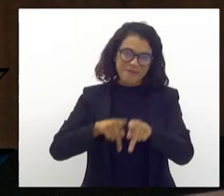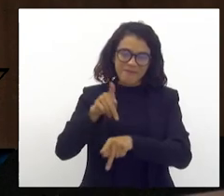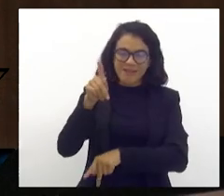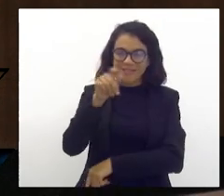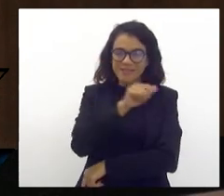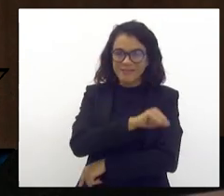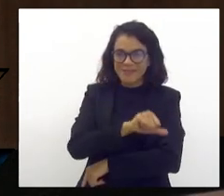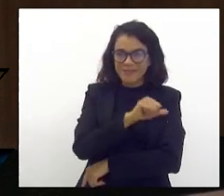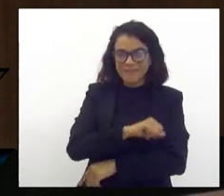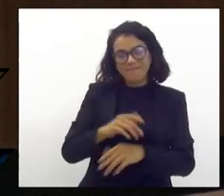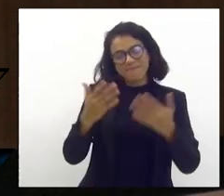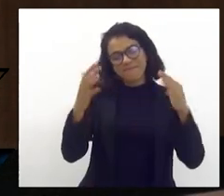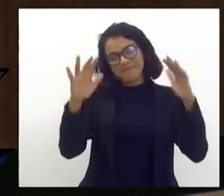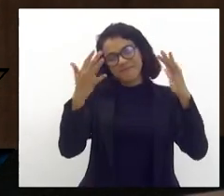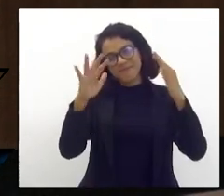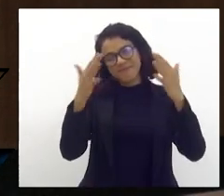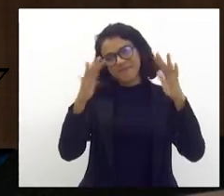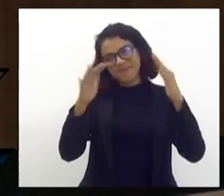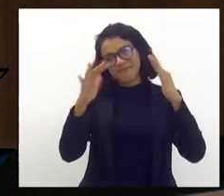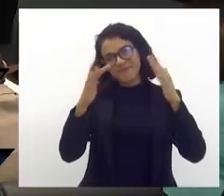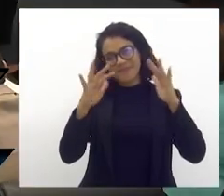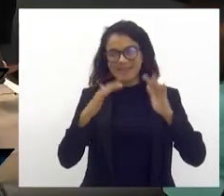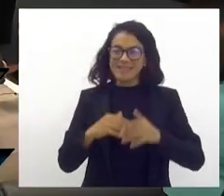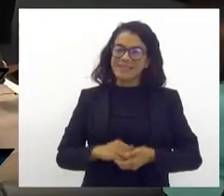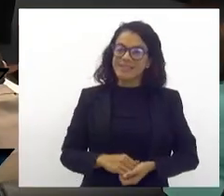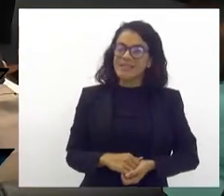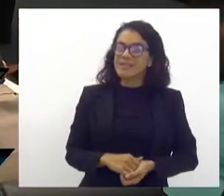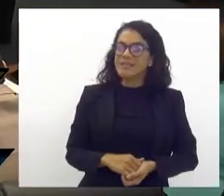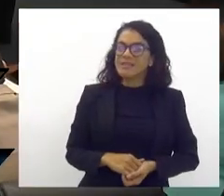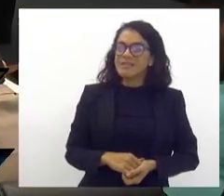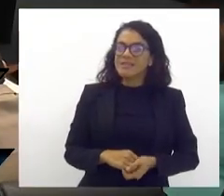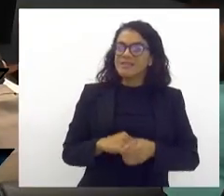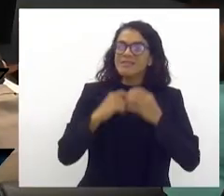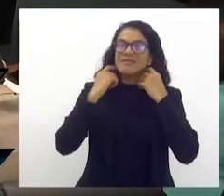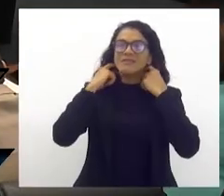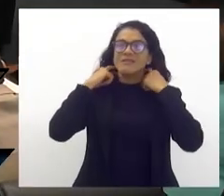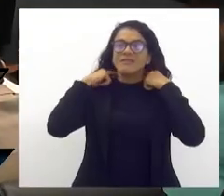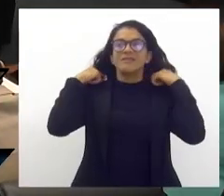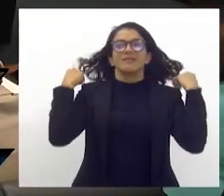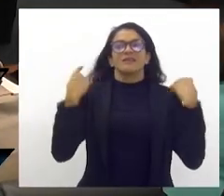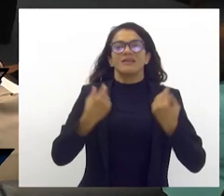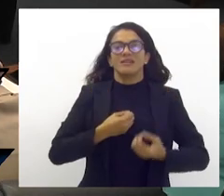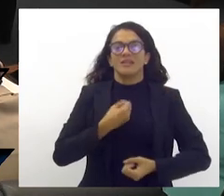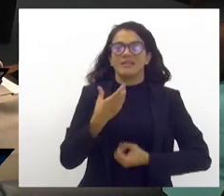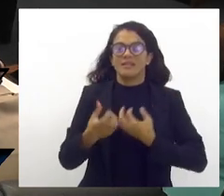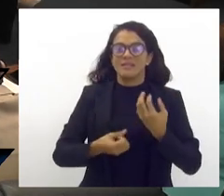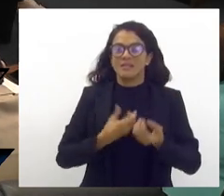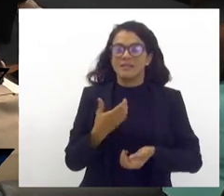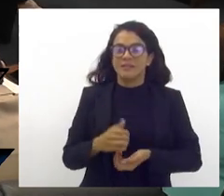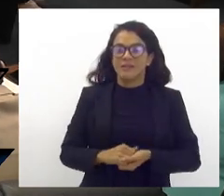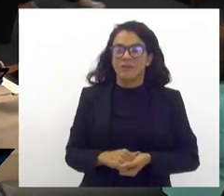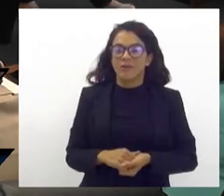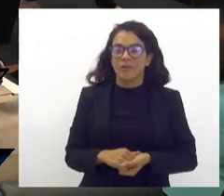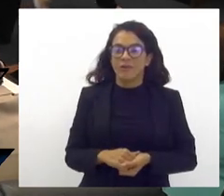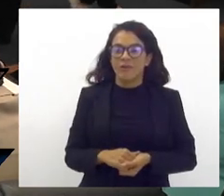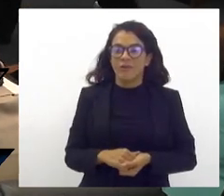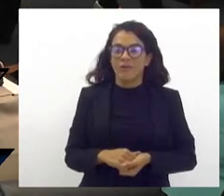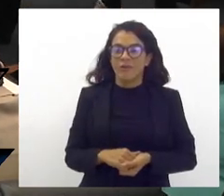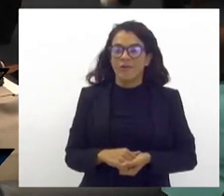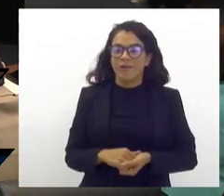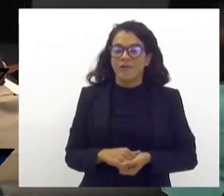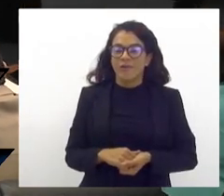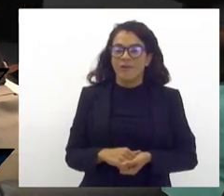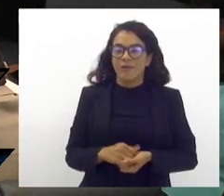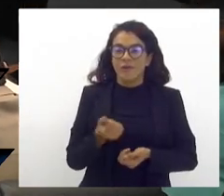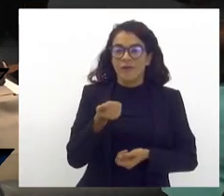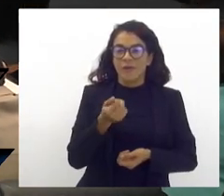Rio de Janeiro. Parabéns à deputada Marina. Para declarar, presidente. Por favor.